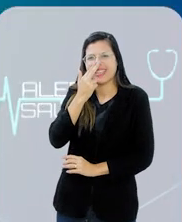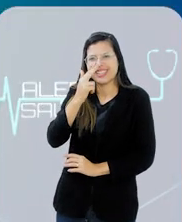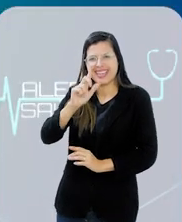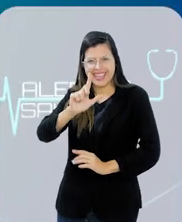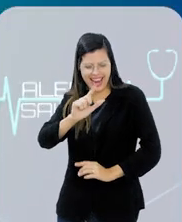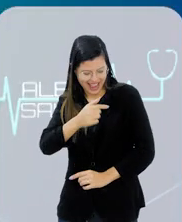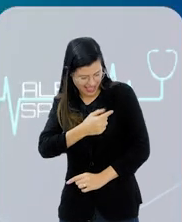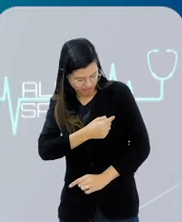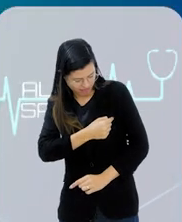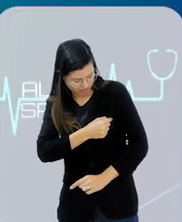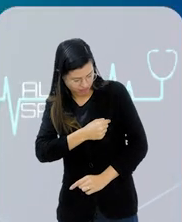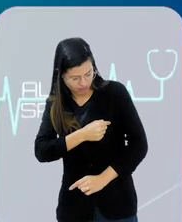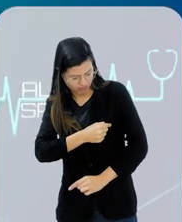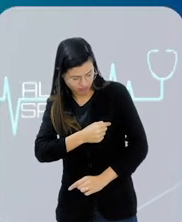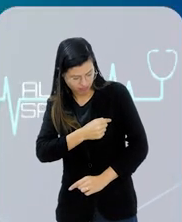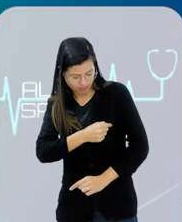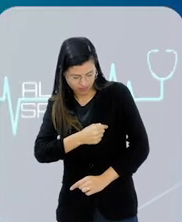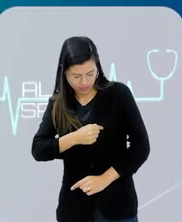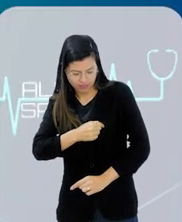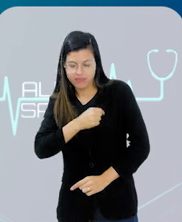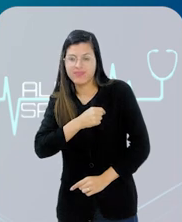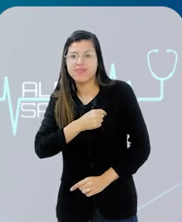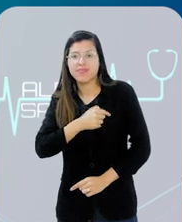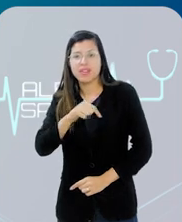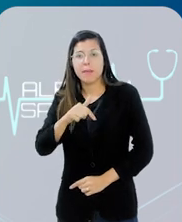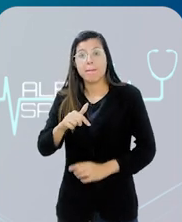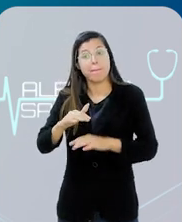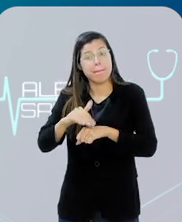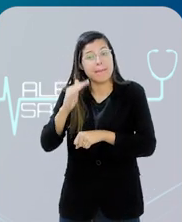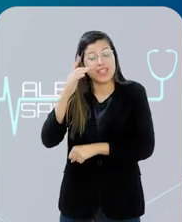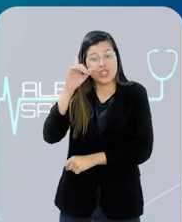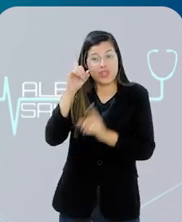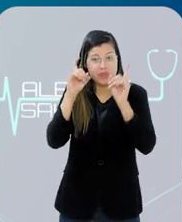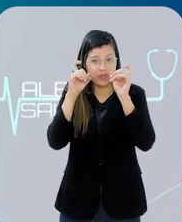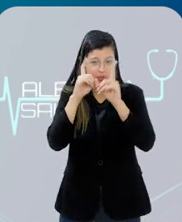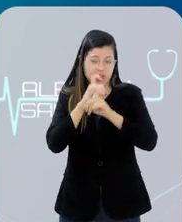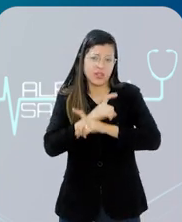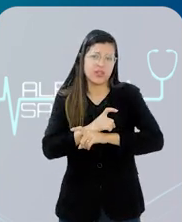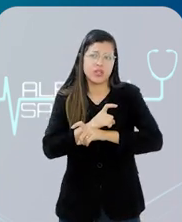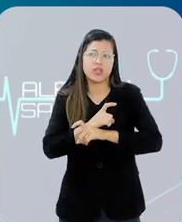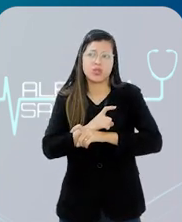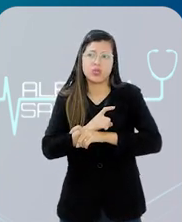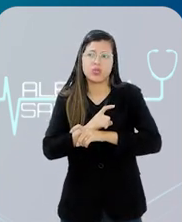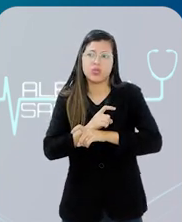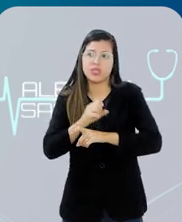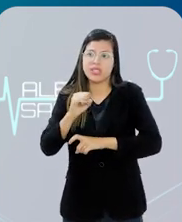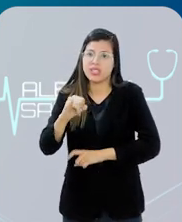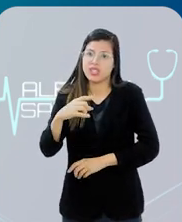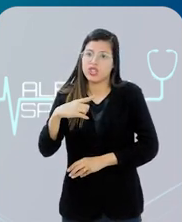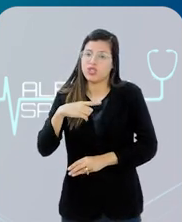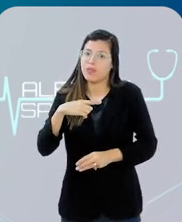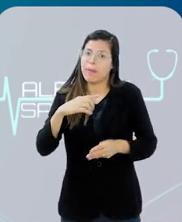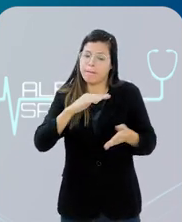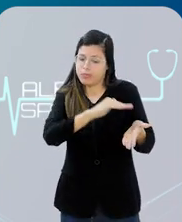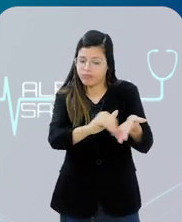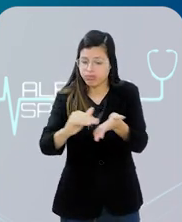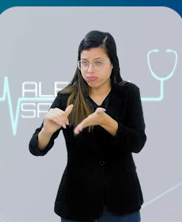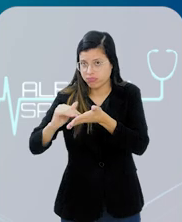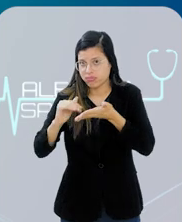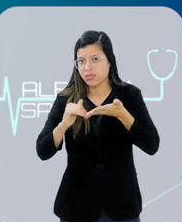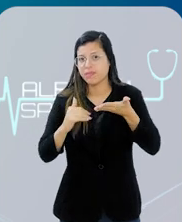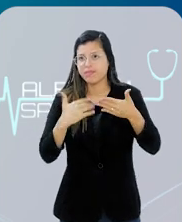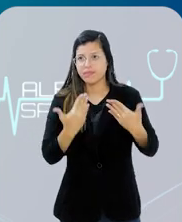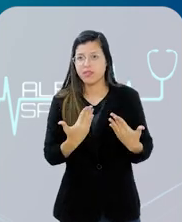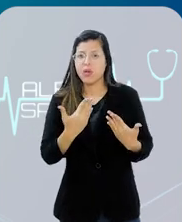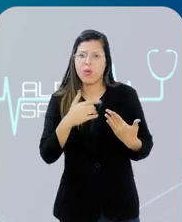reduções, porque a acomodação da cicatriz ela acaba sendo mais difícil, com uma grande redução sendo só em L. Então o T